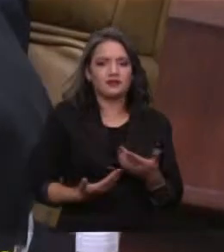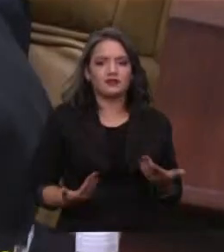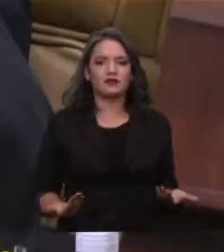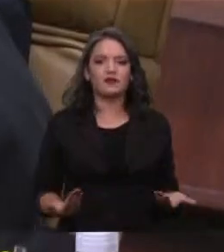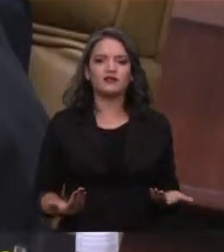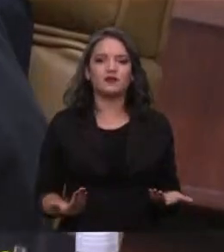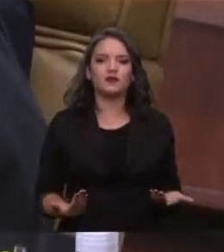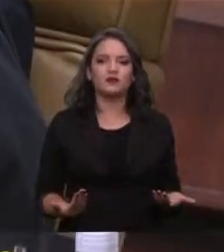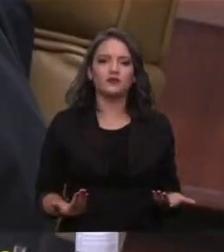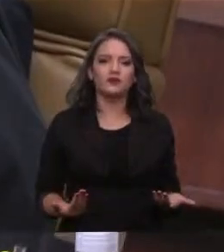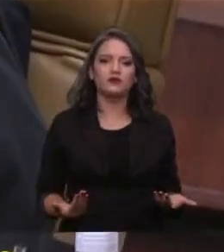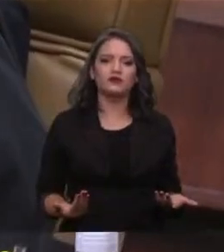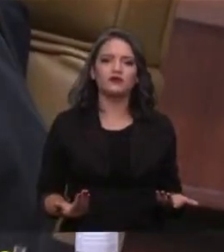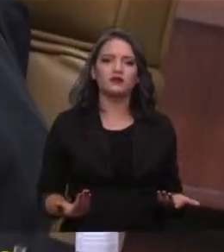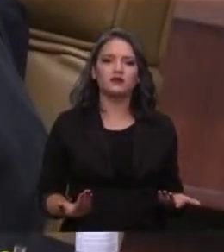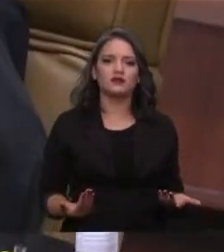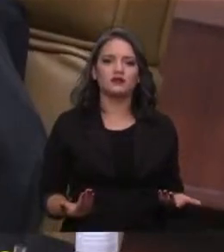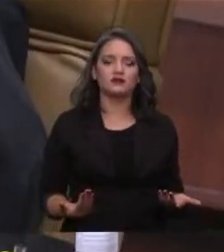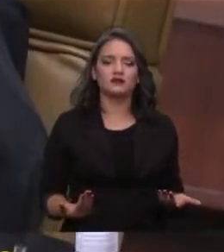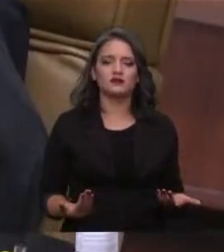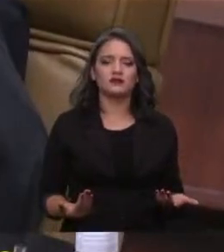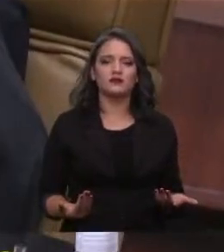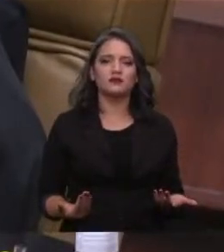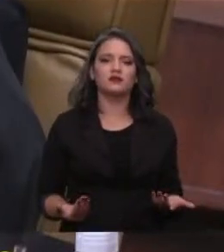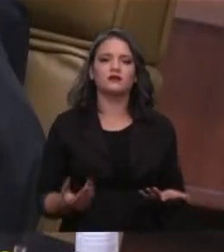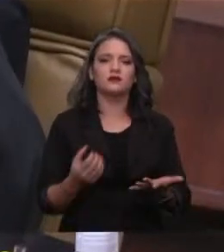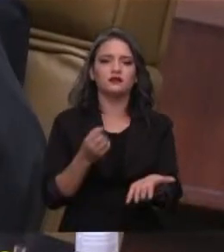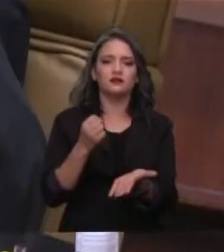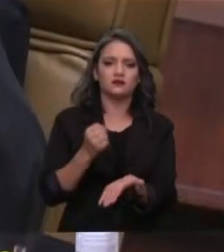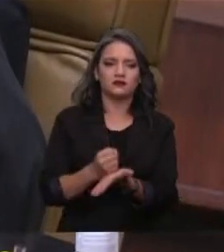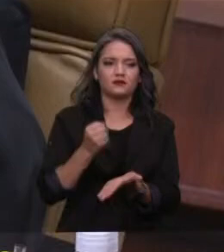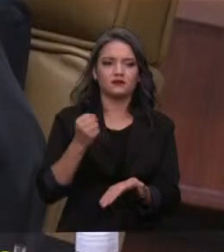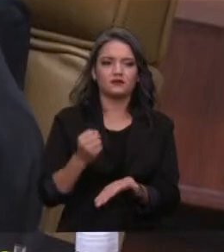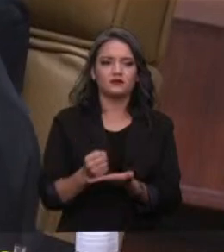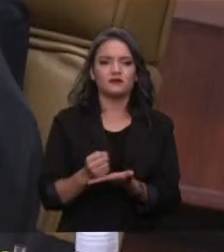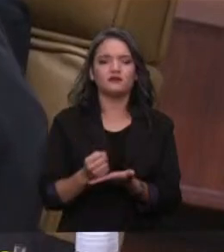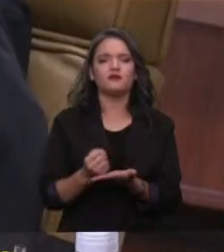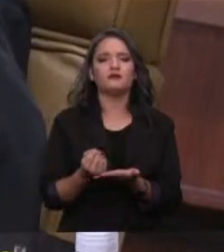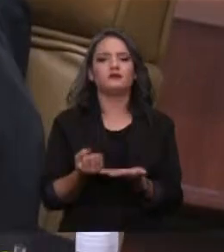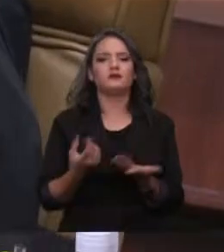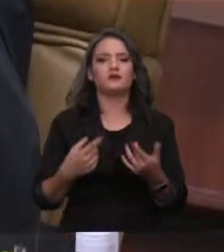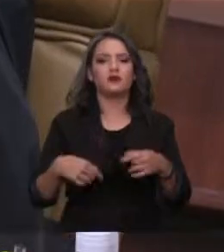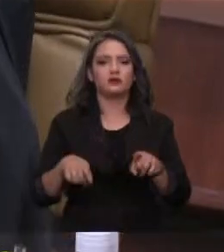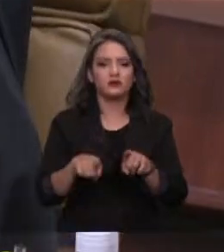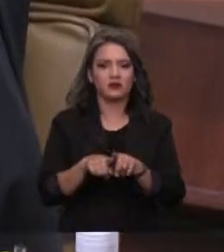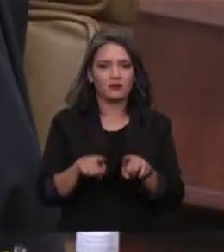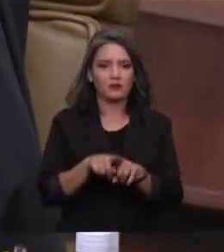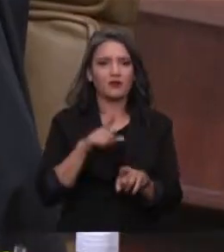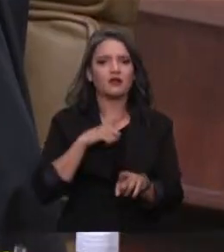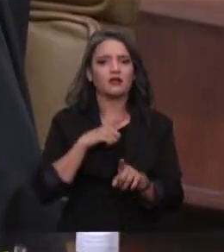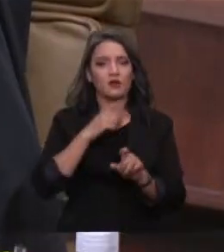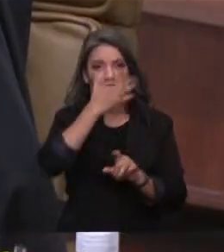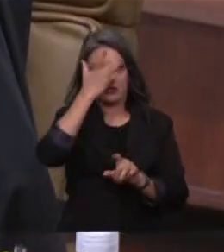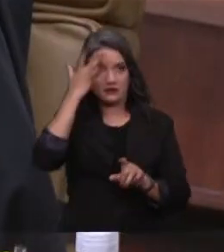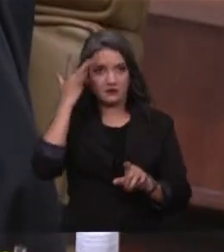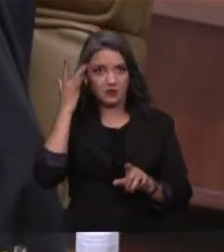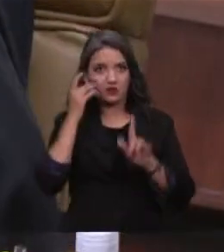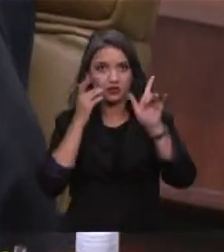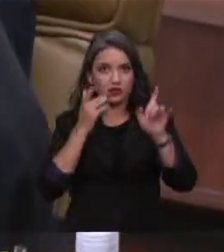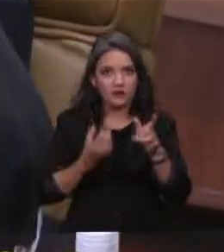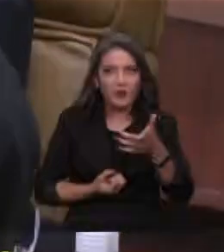Esses contratos, nós temos, além das declarações dos